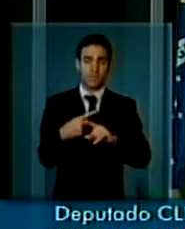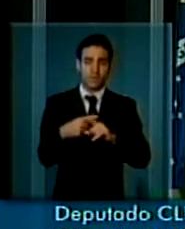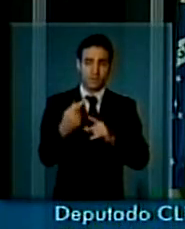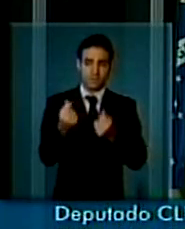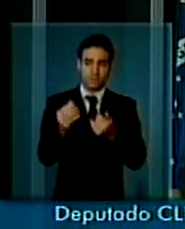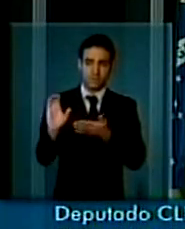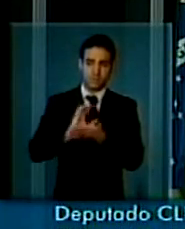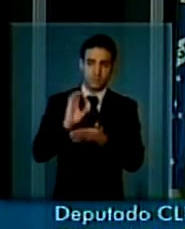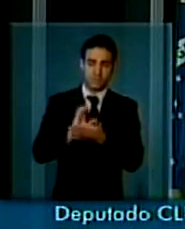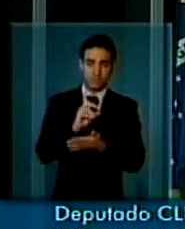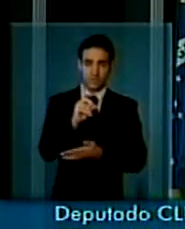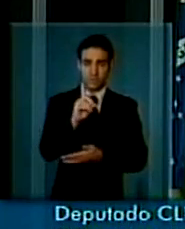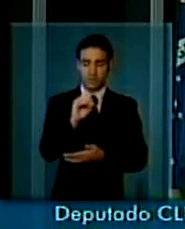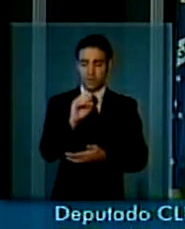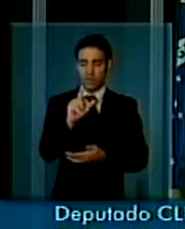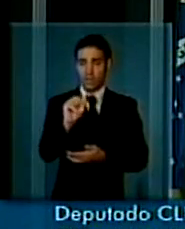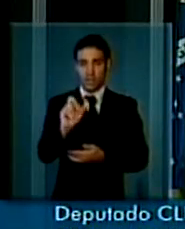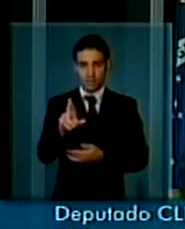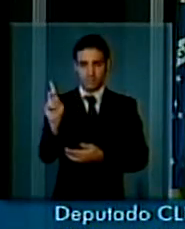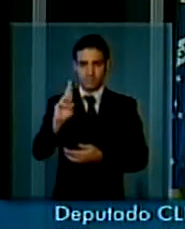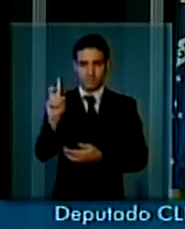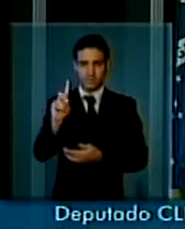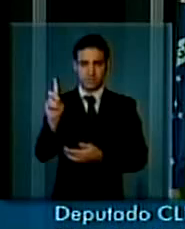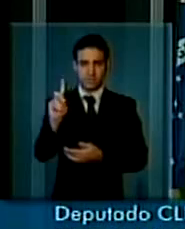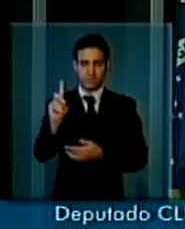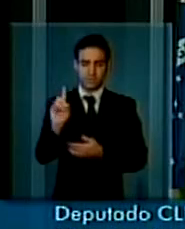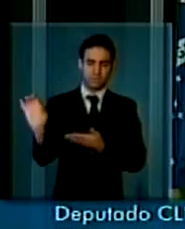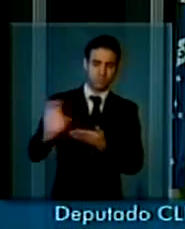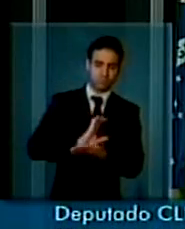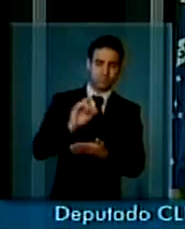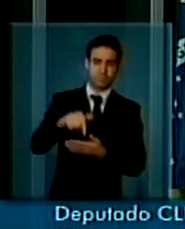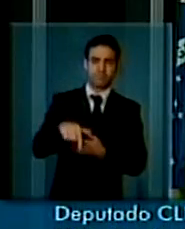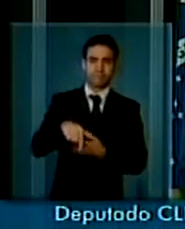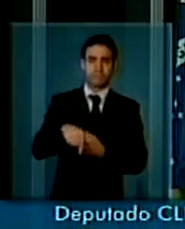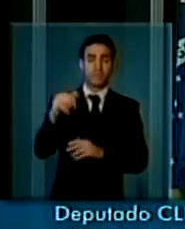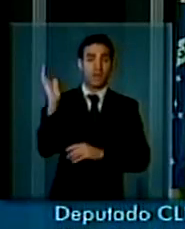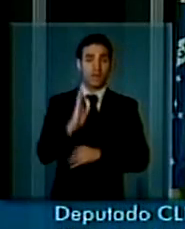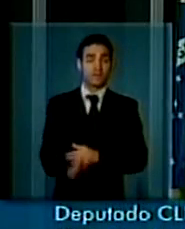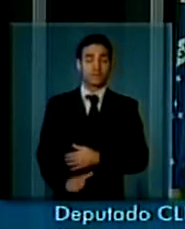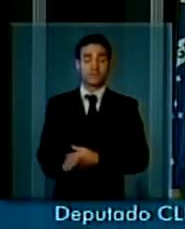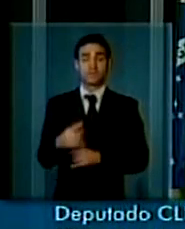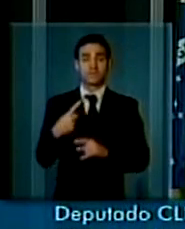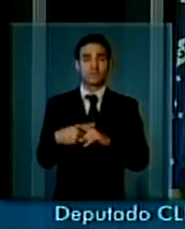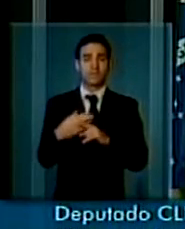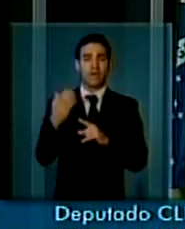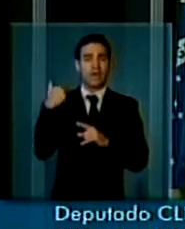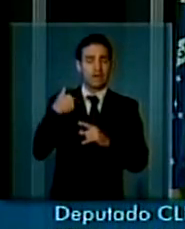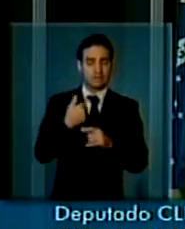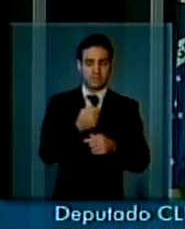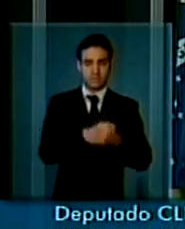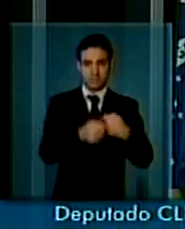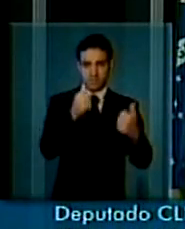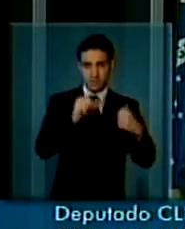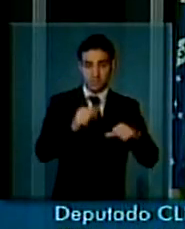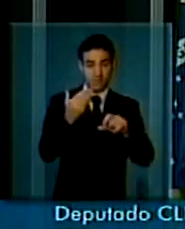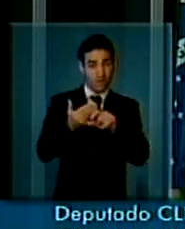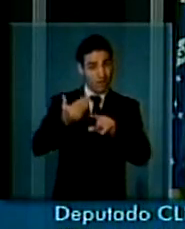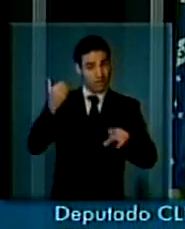maciça de dólares devido às baixas taxas de juros internacionais, movimento que, já anterior à crise,